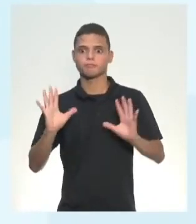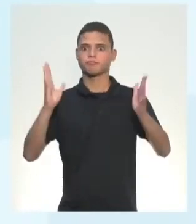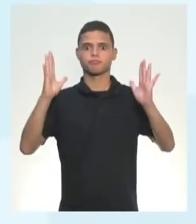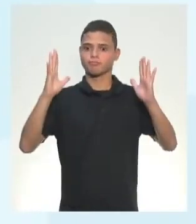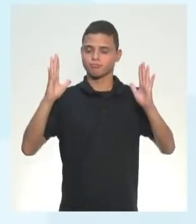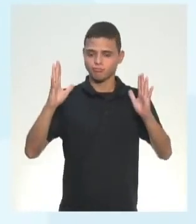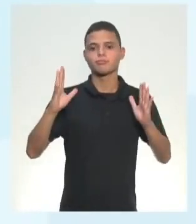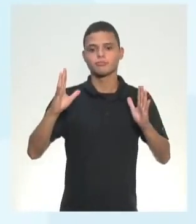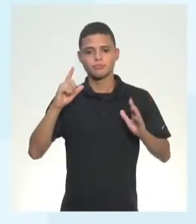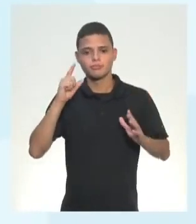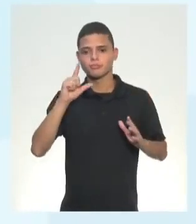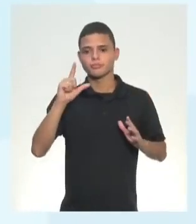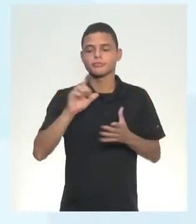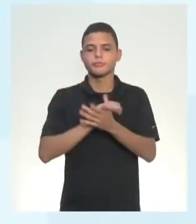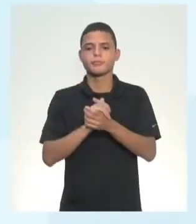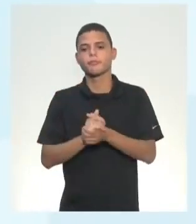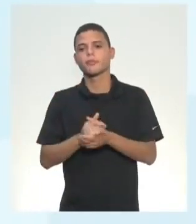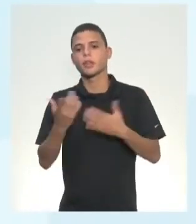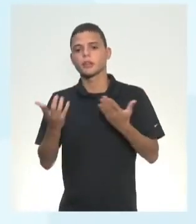perceber que no realismo,